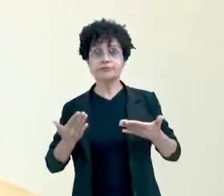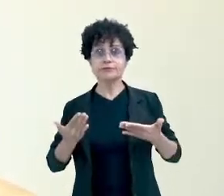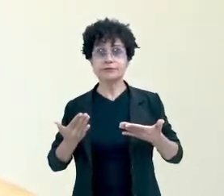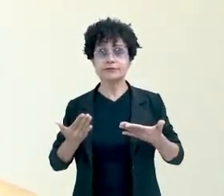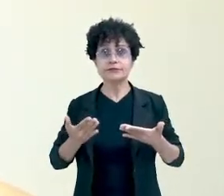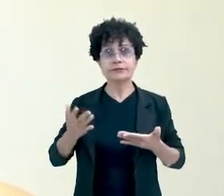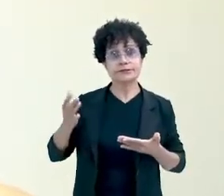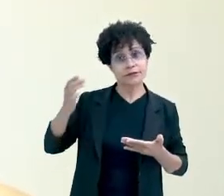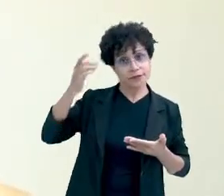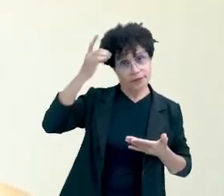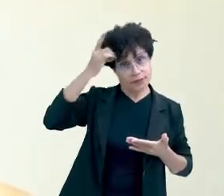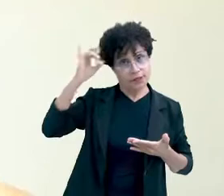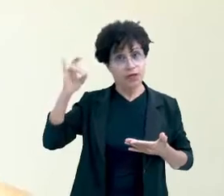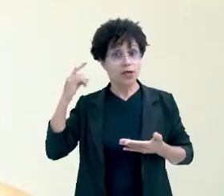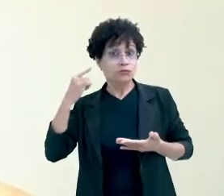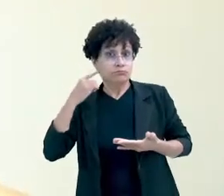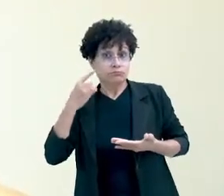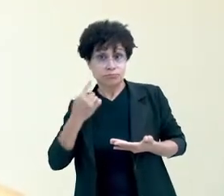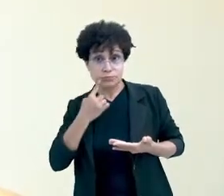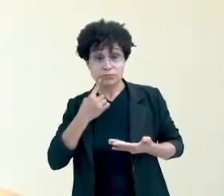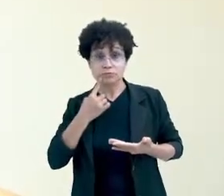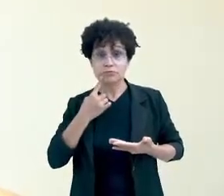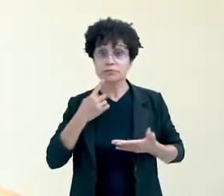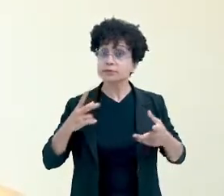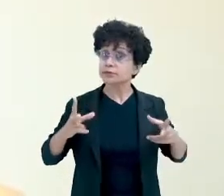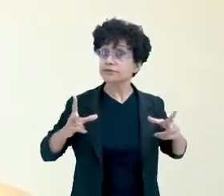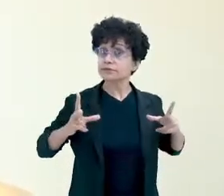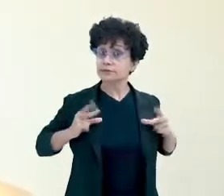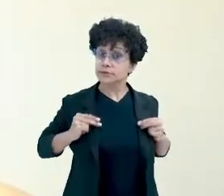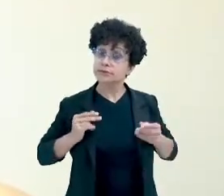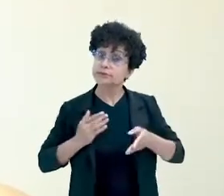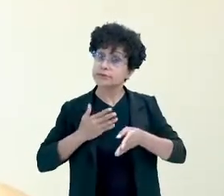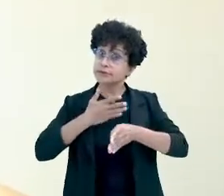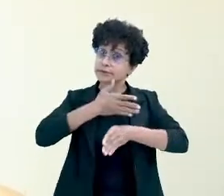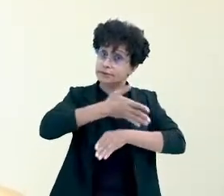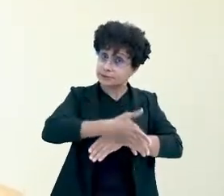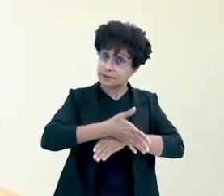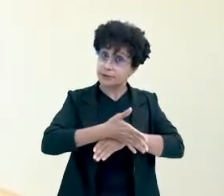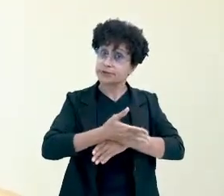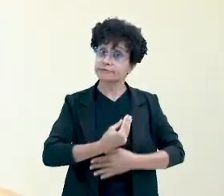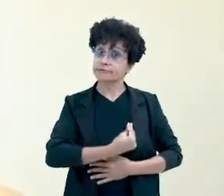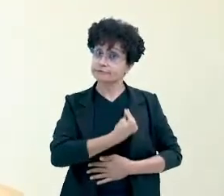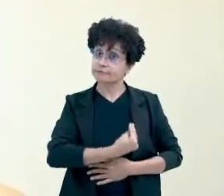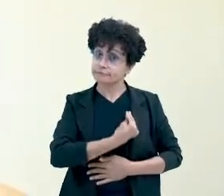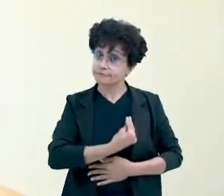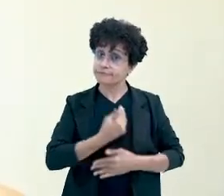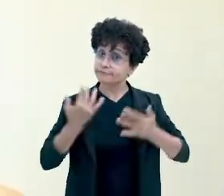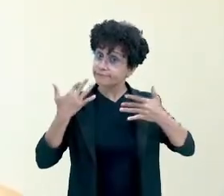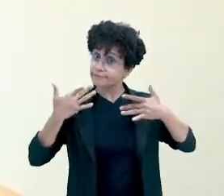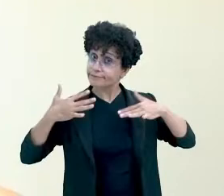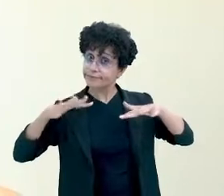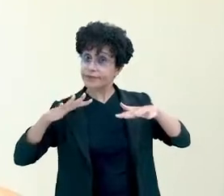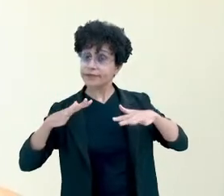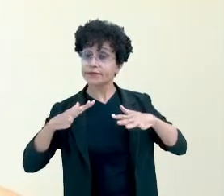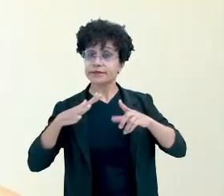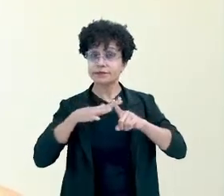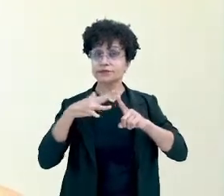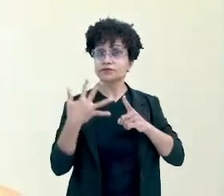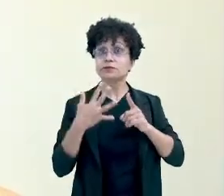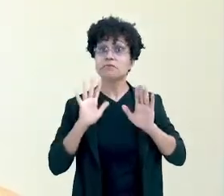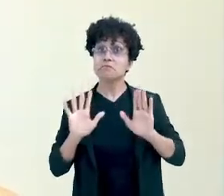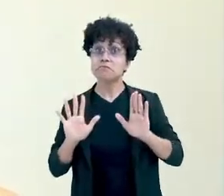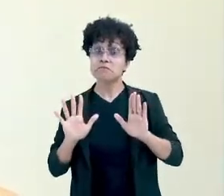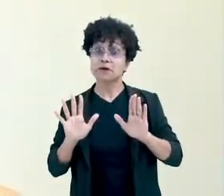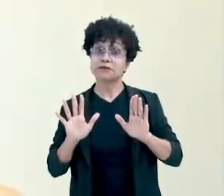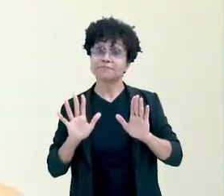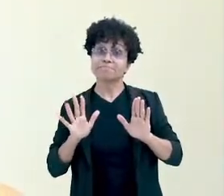intelectual, sensorial, e que merecem participar de forma ativa e plena da sociedade. Mas